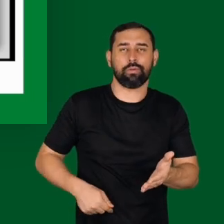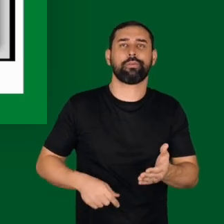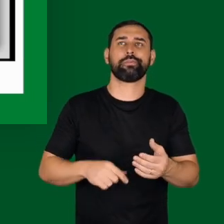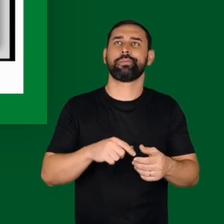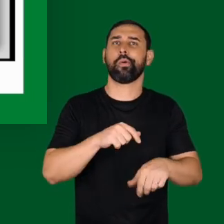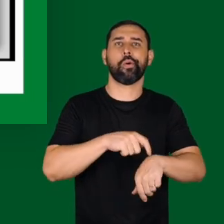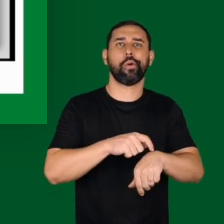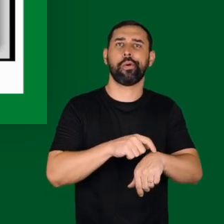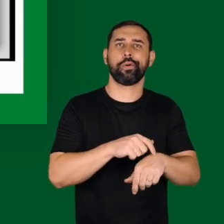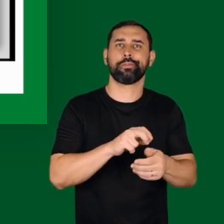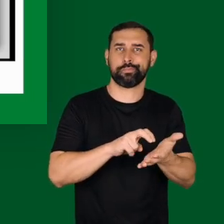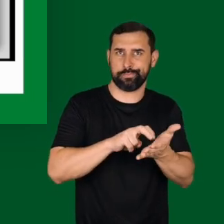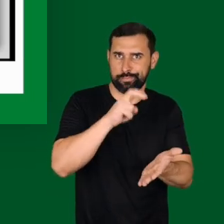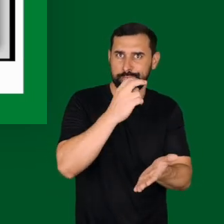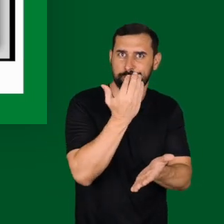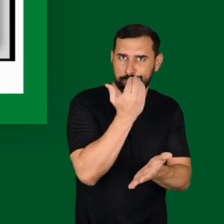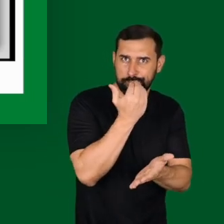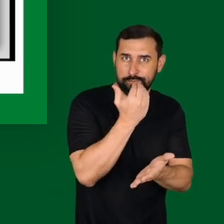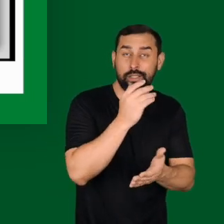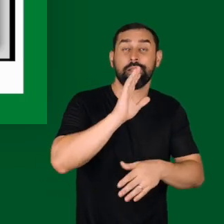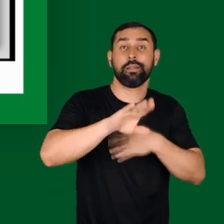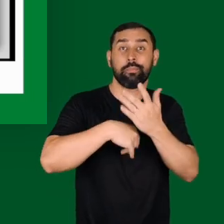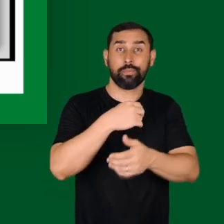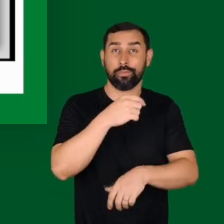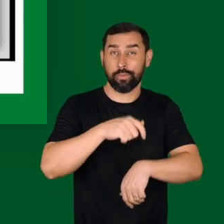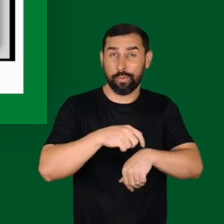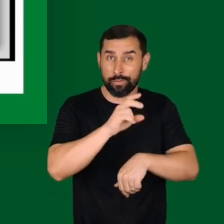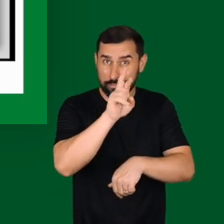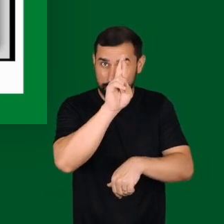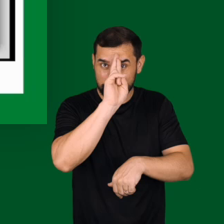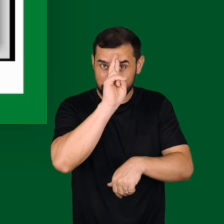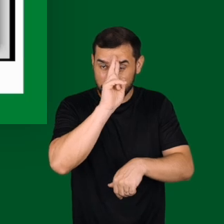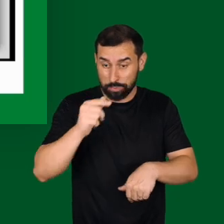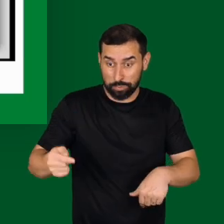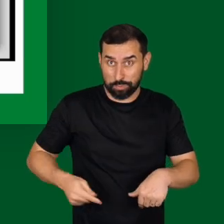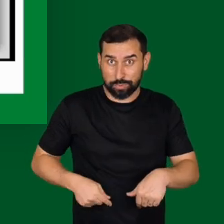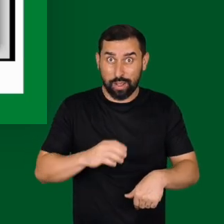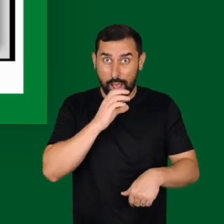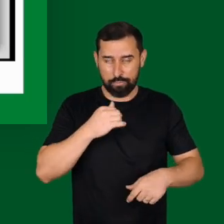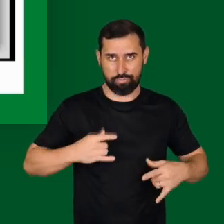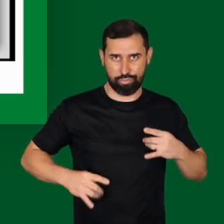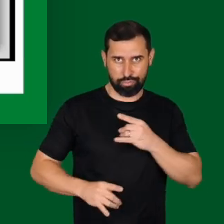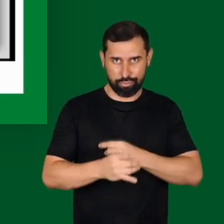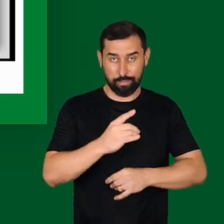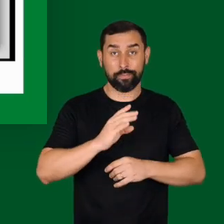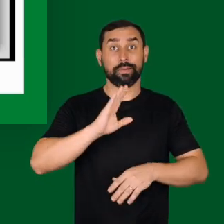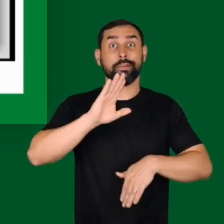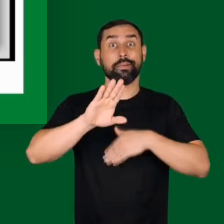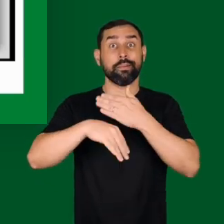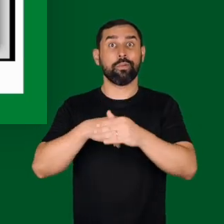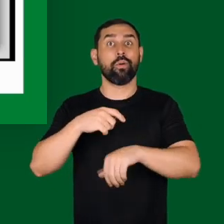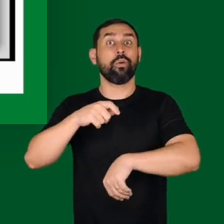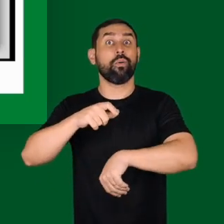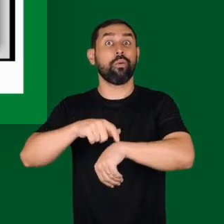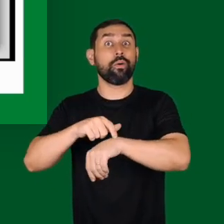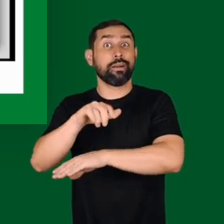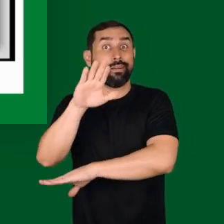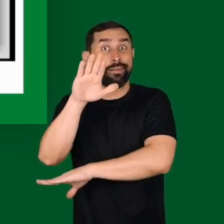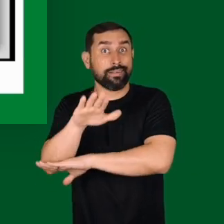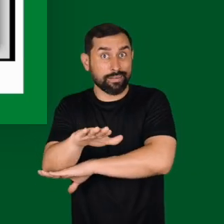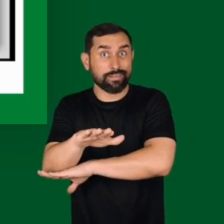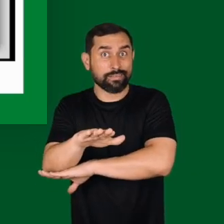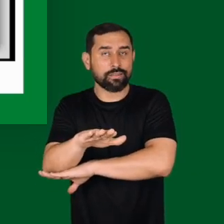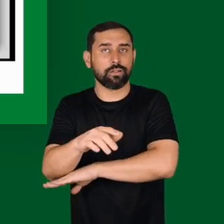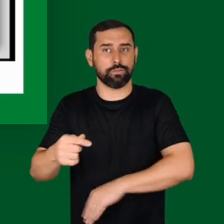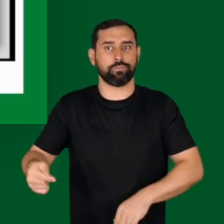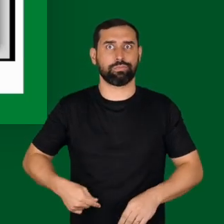2 insulinas no período do café, no período do almoço ele recebe a rápida, e no lanche da tarde ele precisará receber